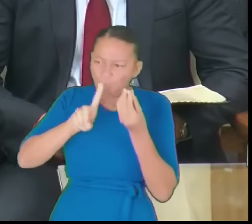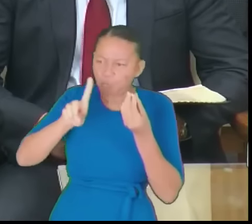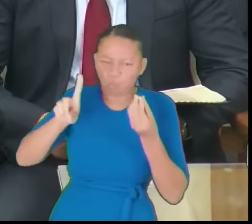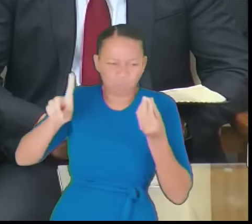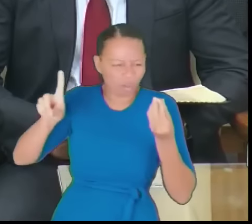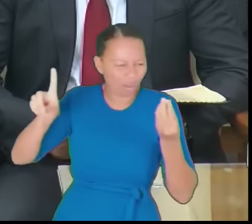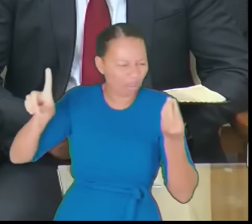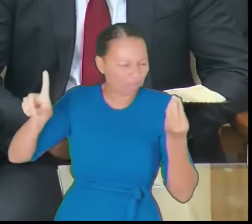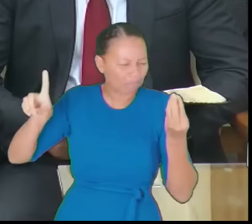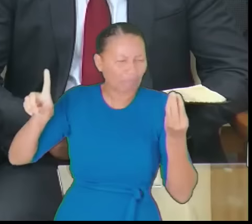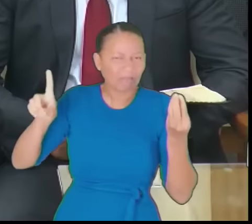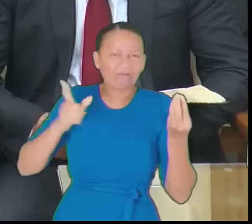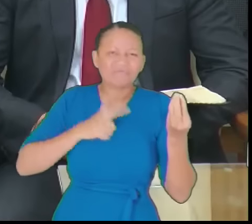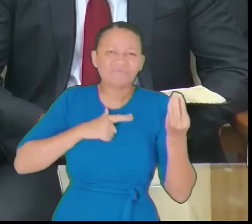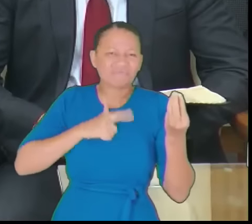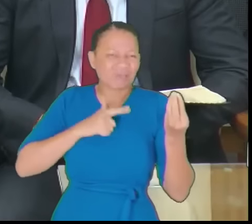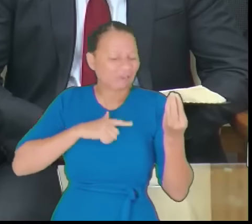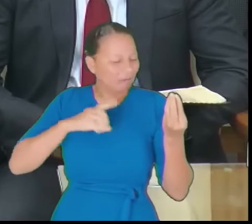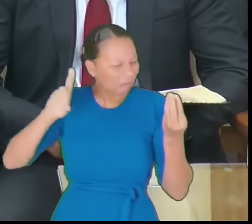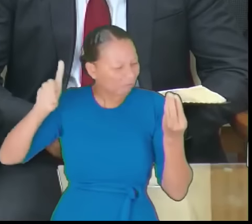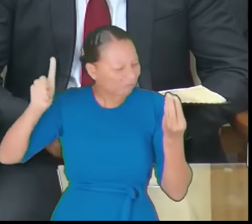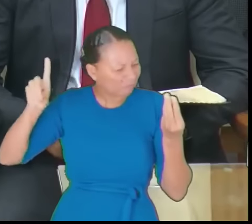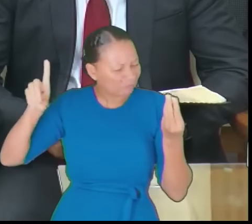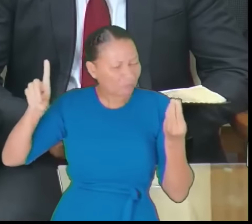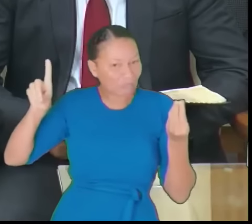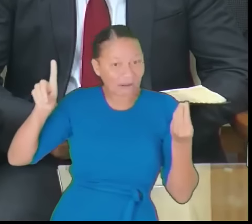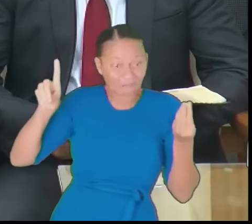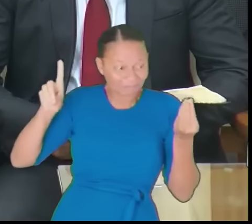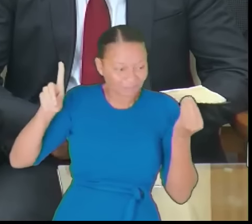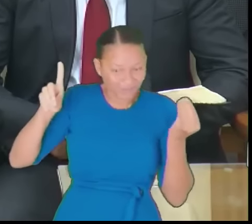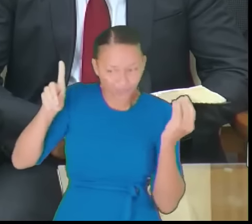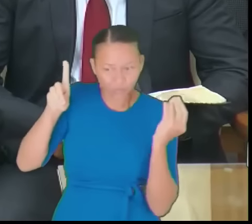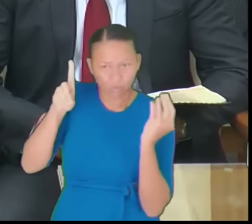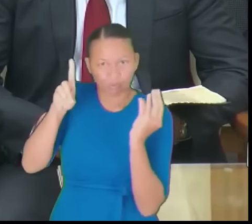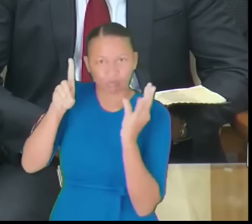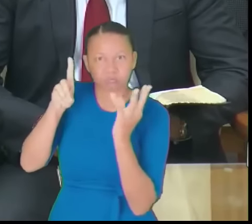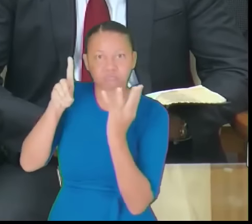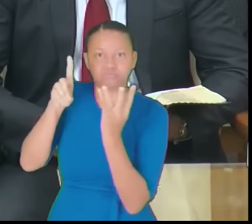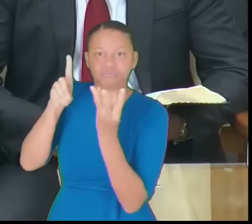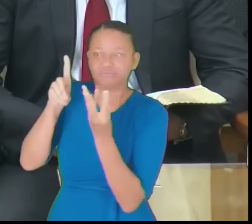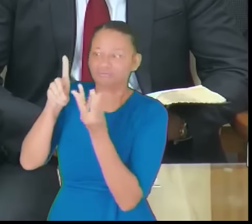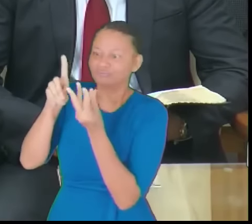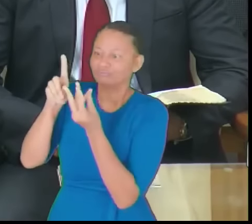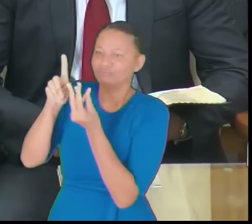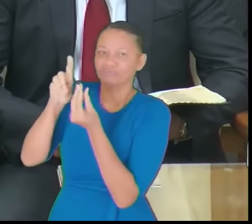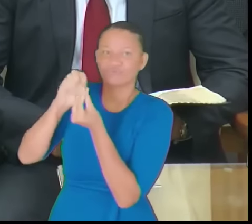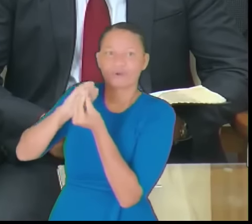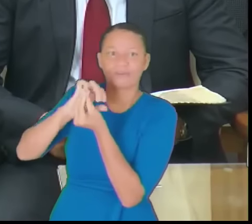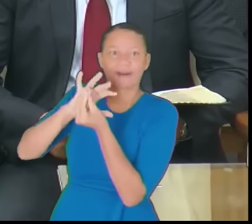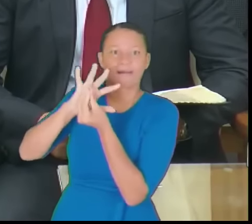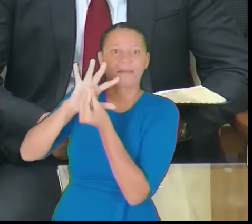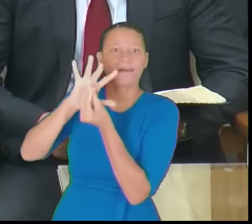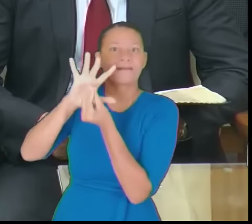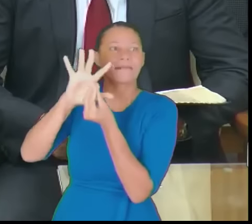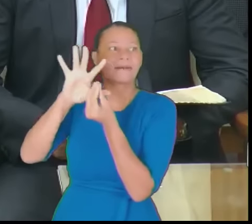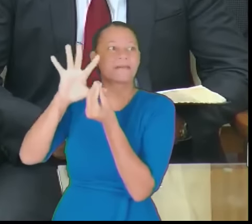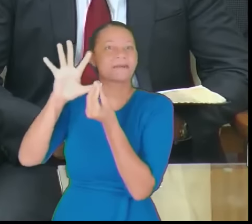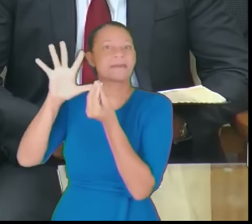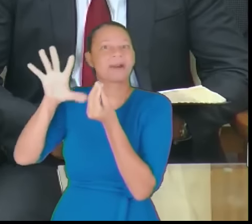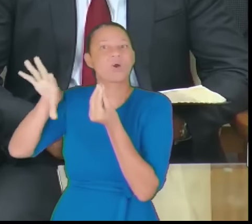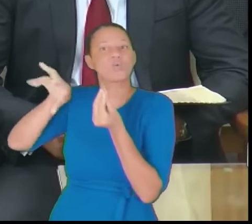a beleza desaparece. E quanto mais ela se aproxima de Jesus, mais a glória de Jesus passa para